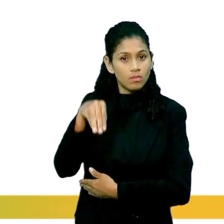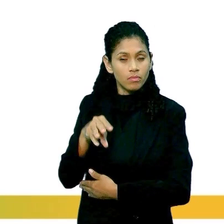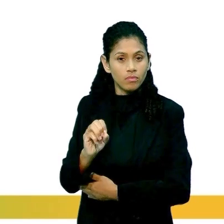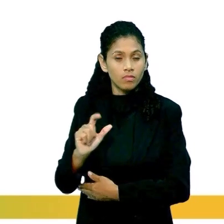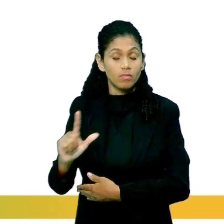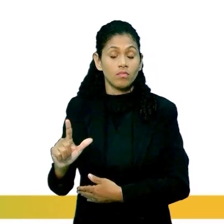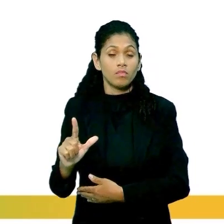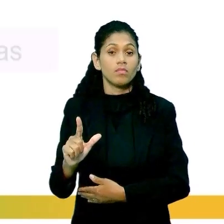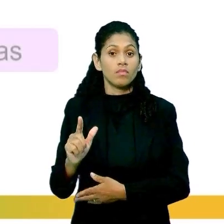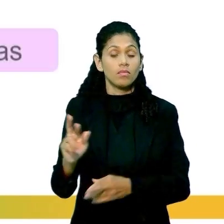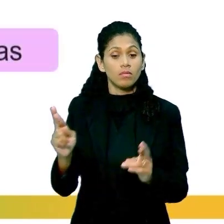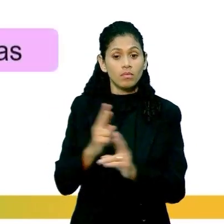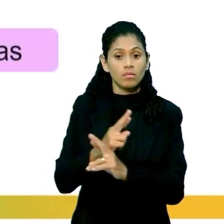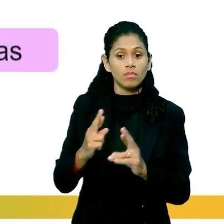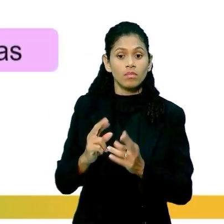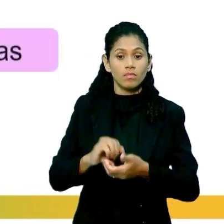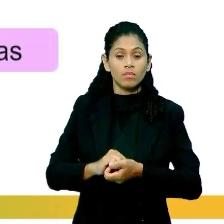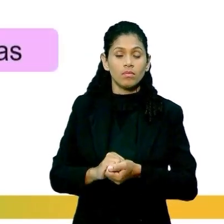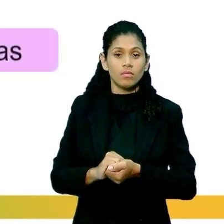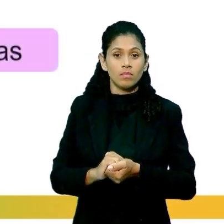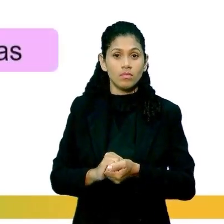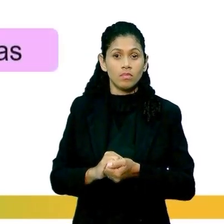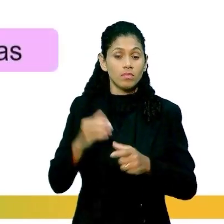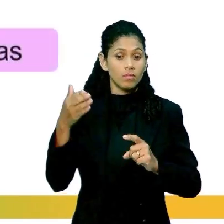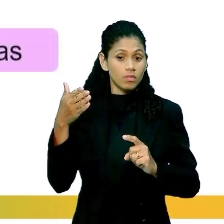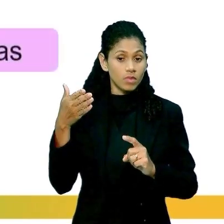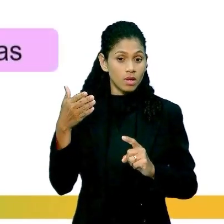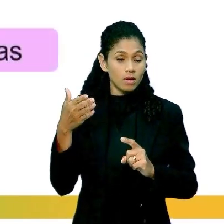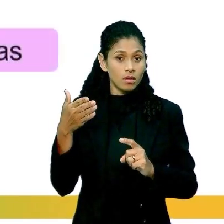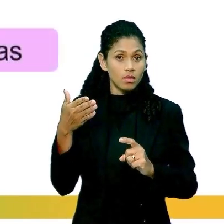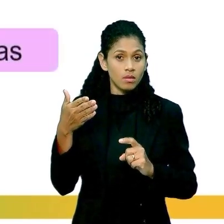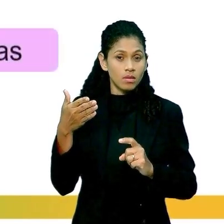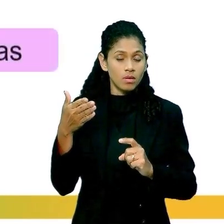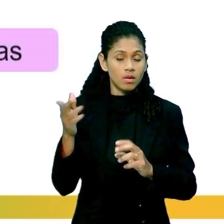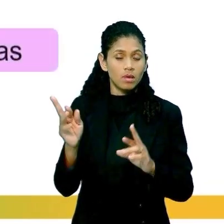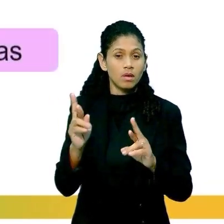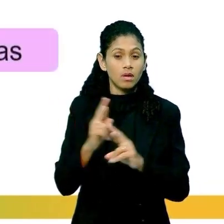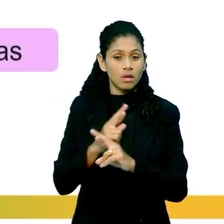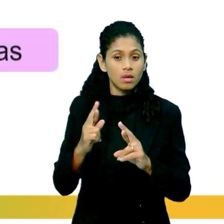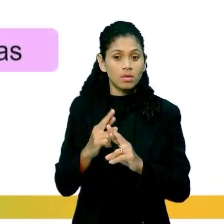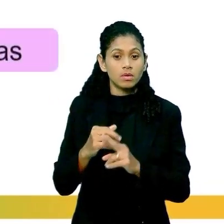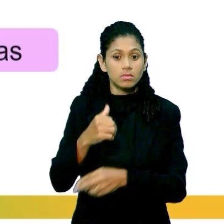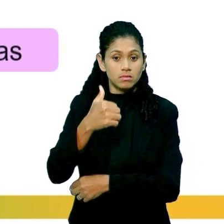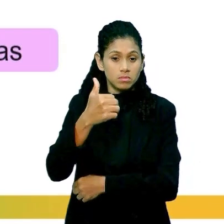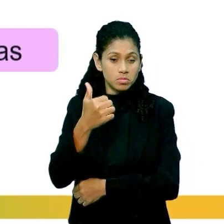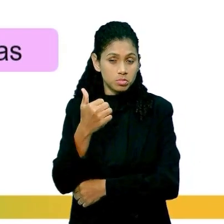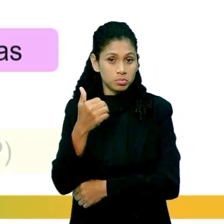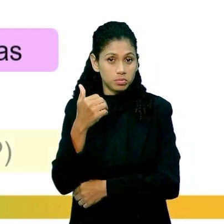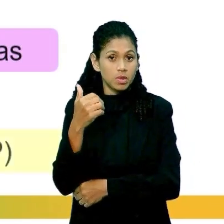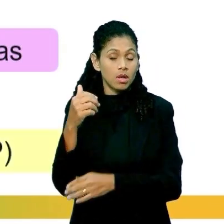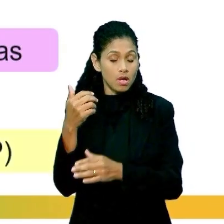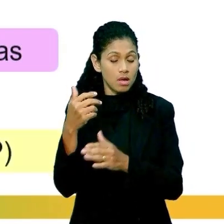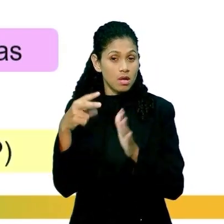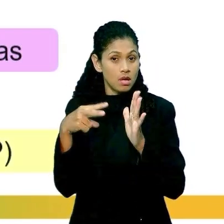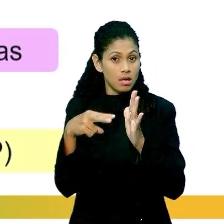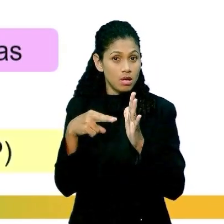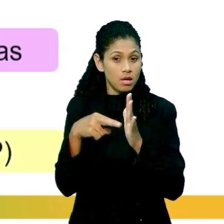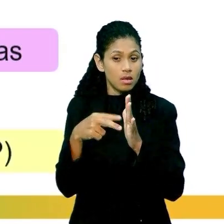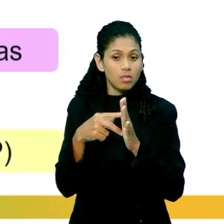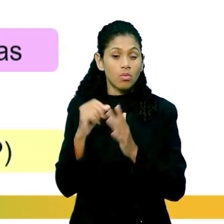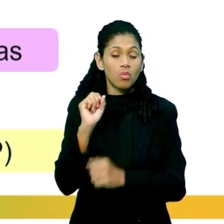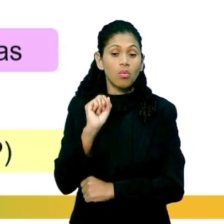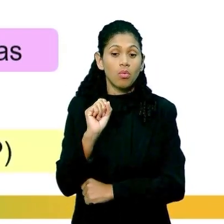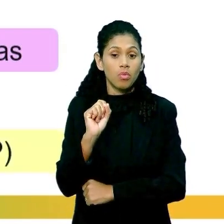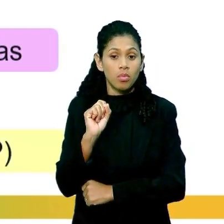você calcula. 1 mol ele é equivalente a 6,02 vezes 10 elevado a 23 moléculas ou unidades atômicas. E 1